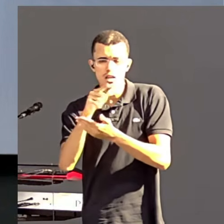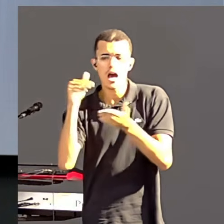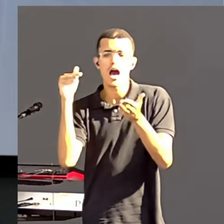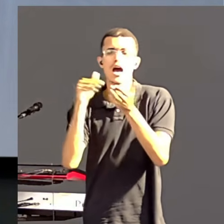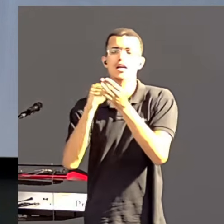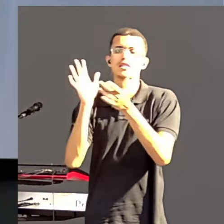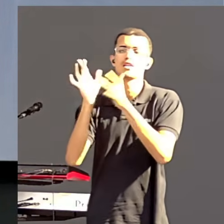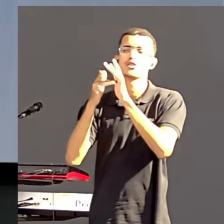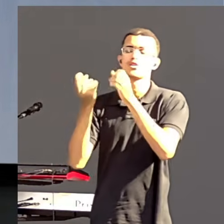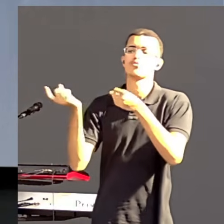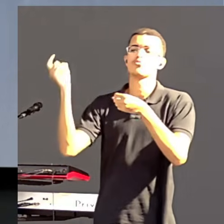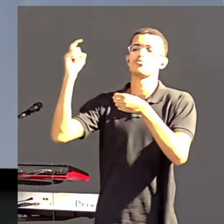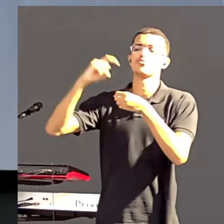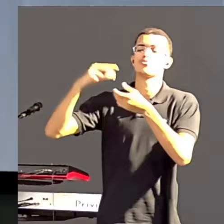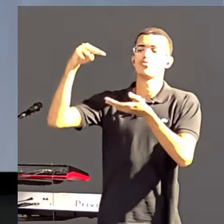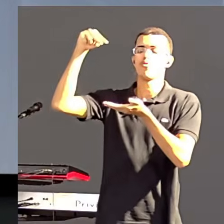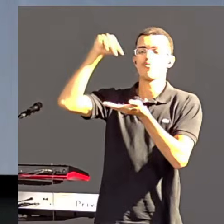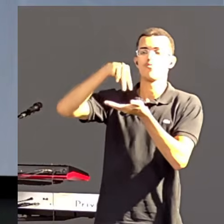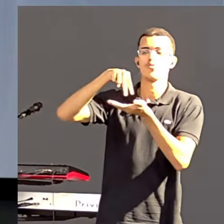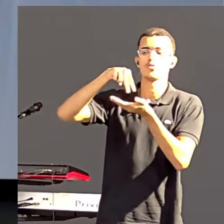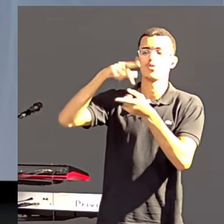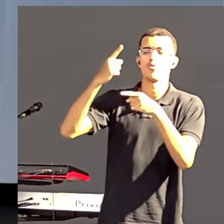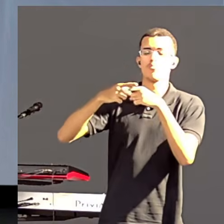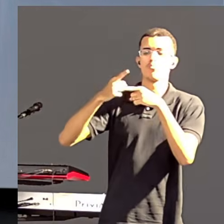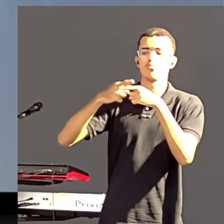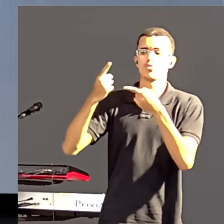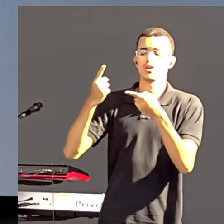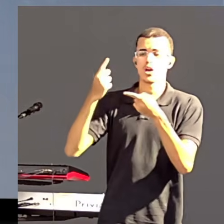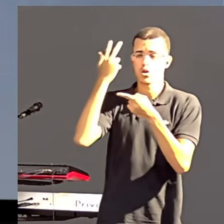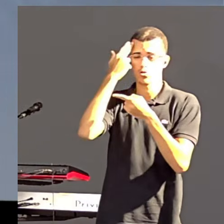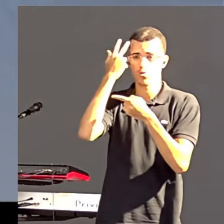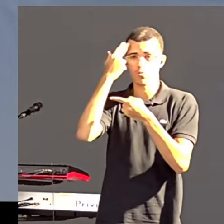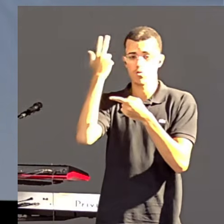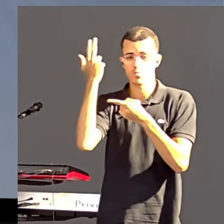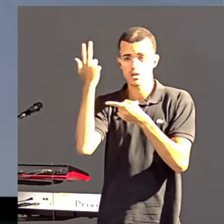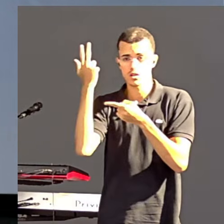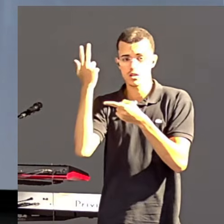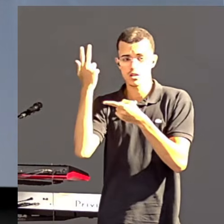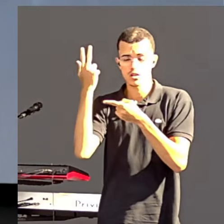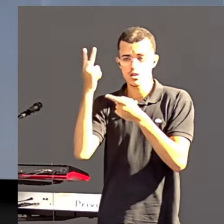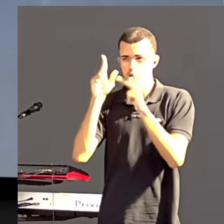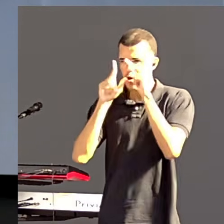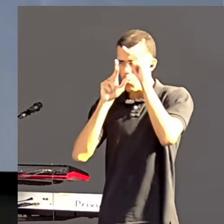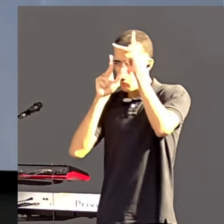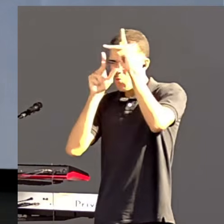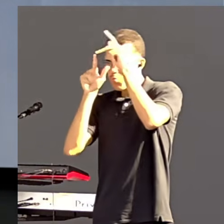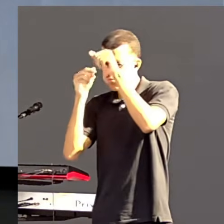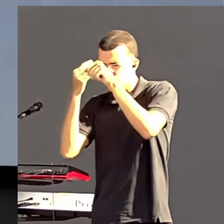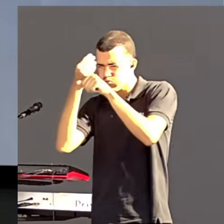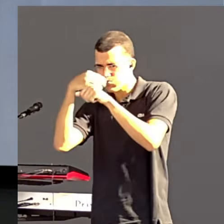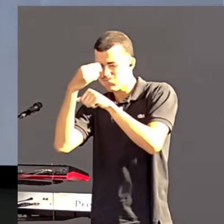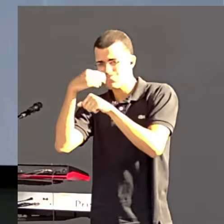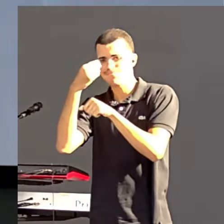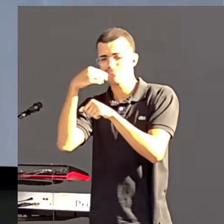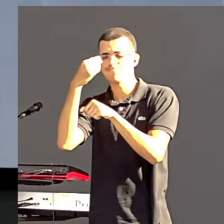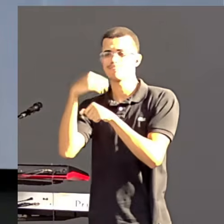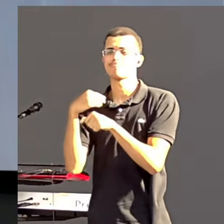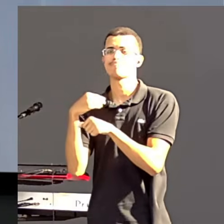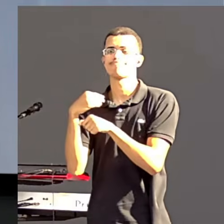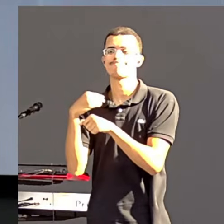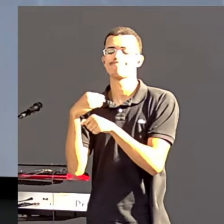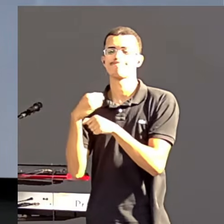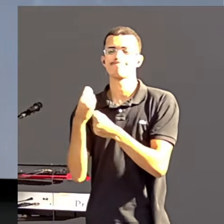Ele volte? Porque a nossa tendência natural é de ir baixando a guarda, baixando a guarda, baixando a